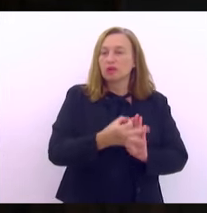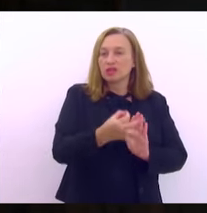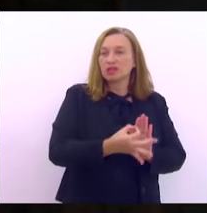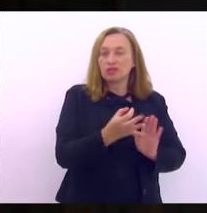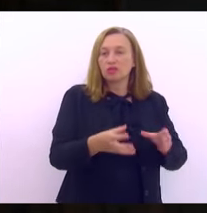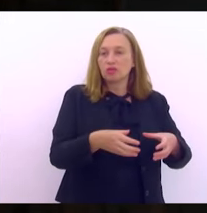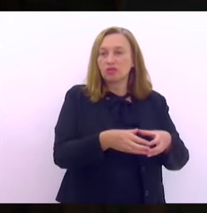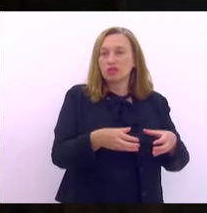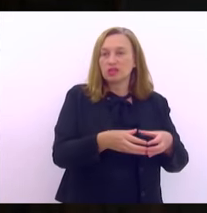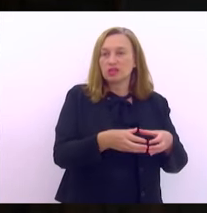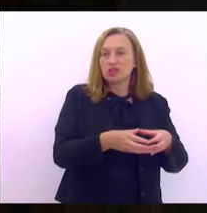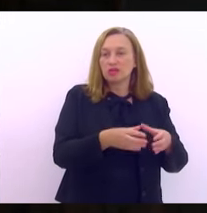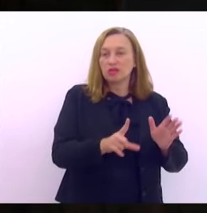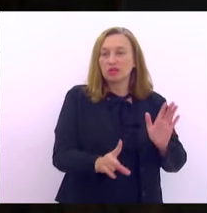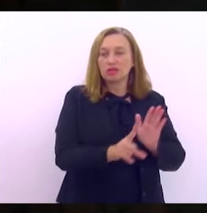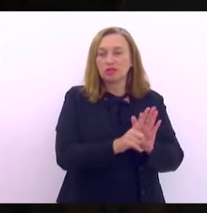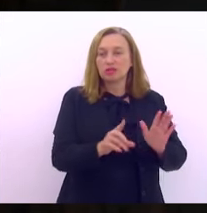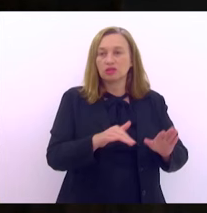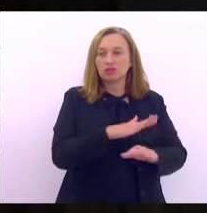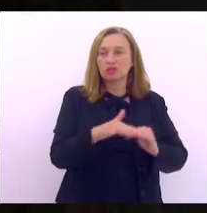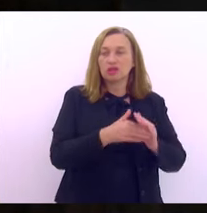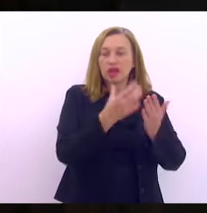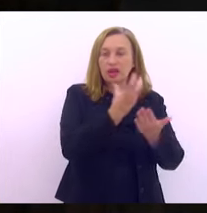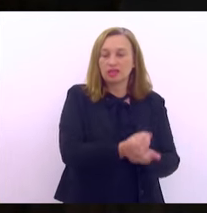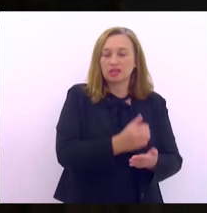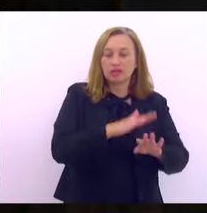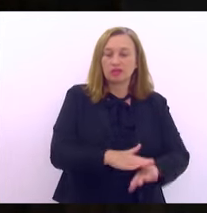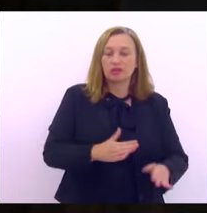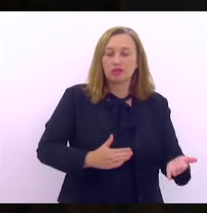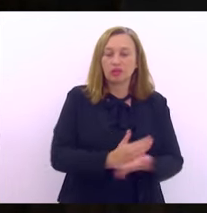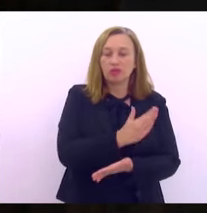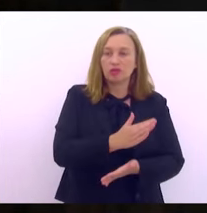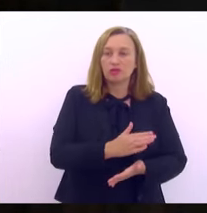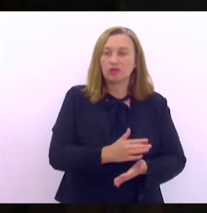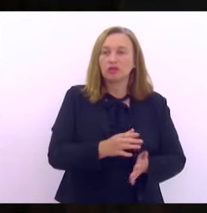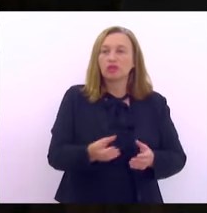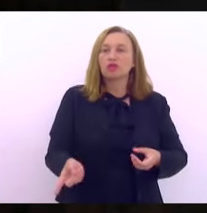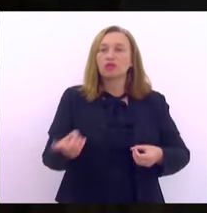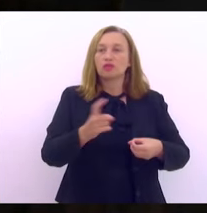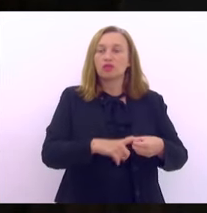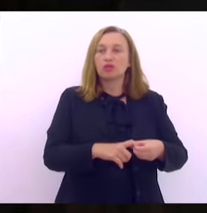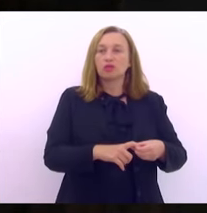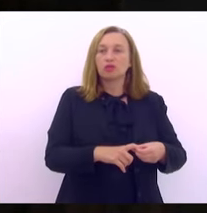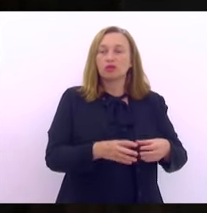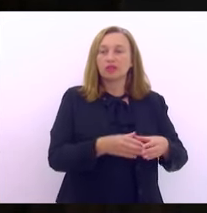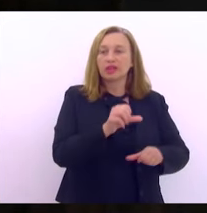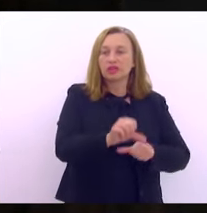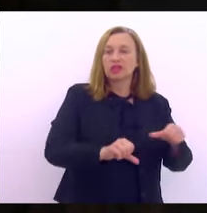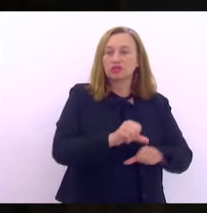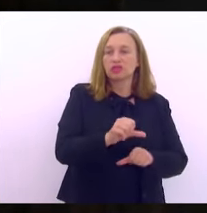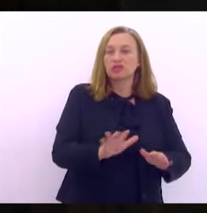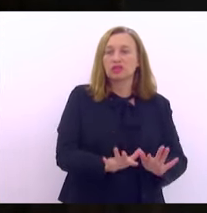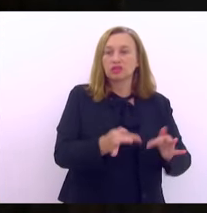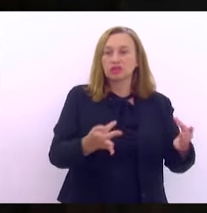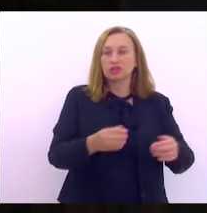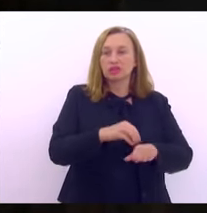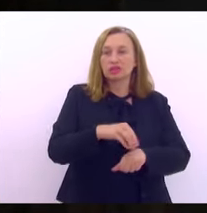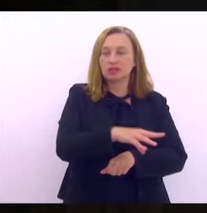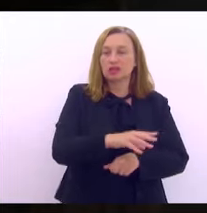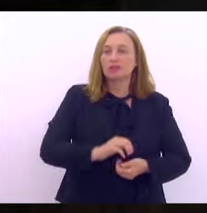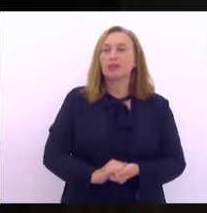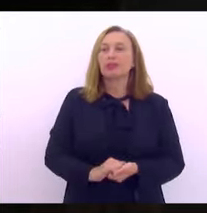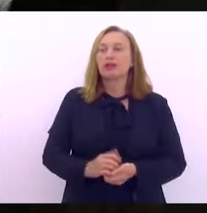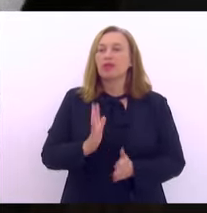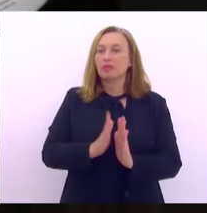Indicações Legislativas. Senhores que aprovam, permaneçam como estão. Aprovado, retorno ao autor para Transformação e Indicação Simples.